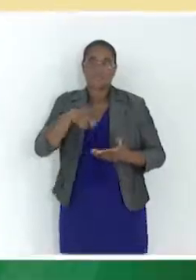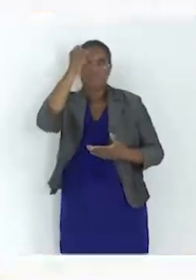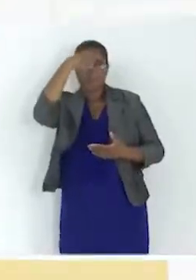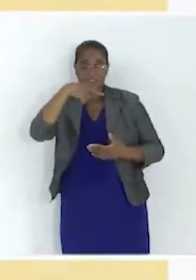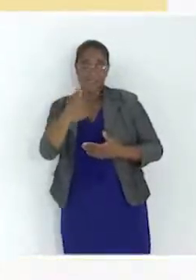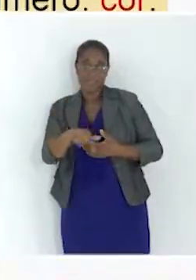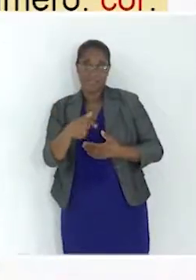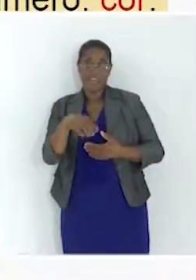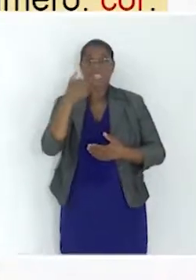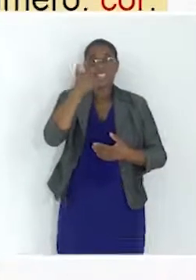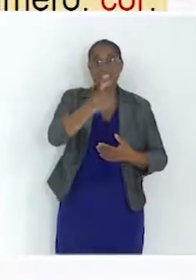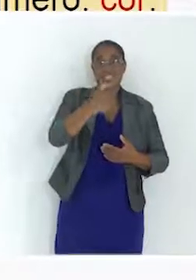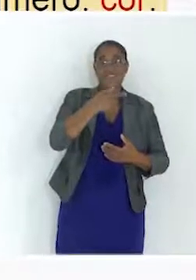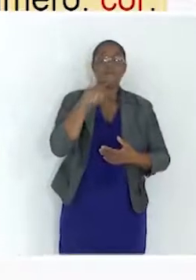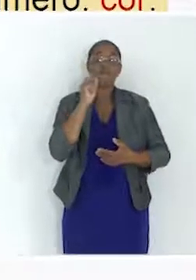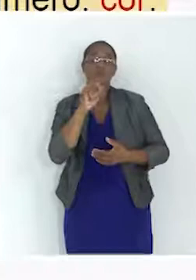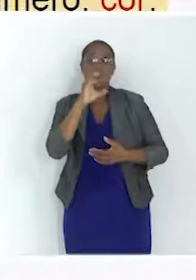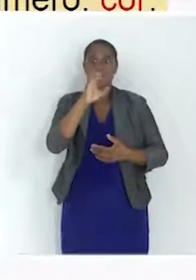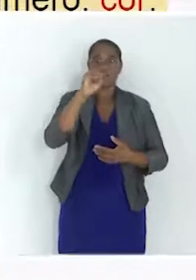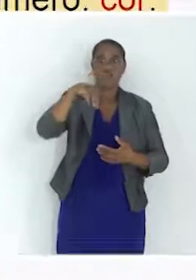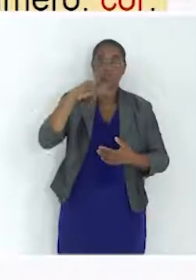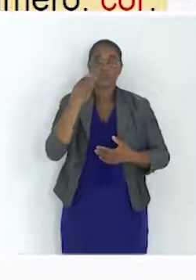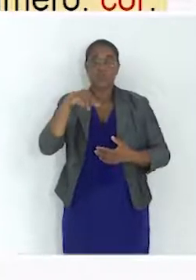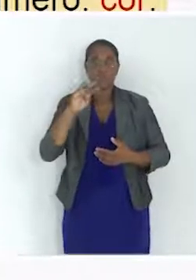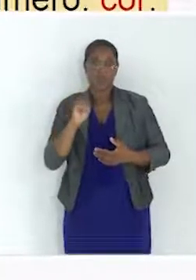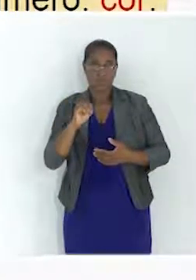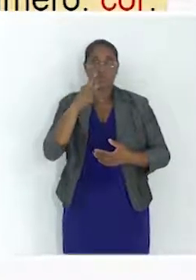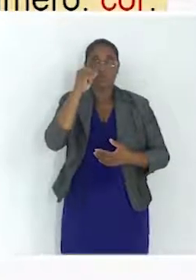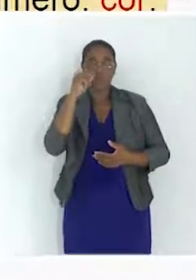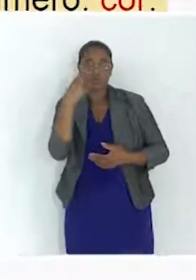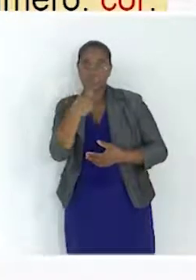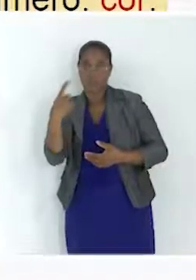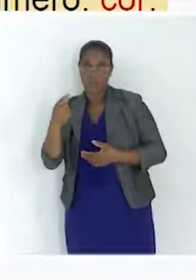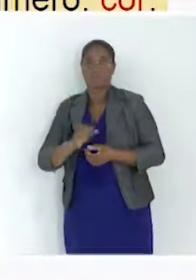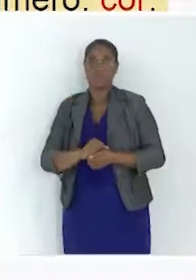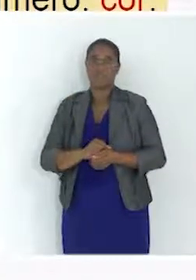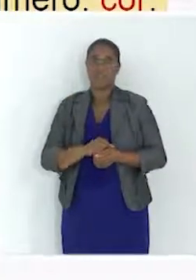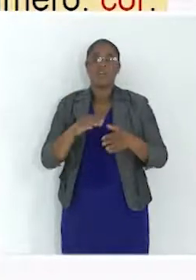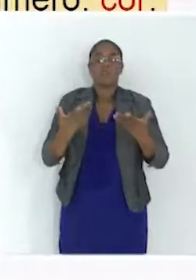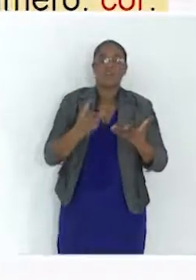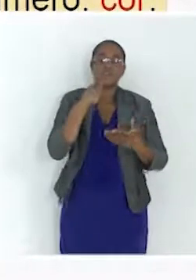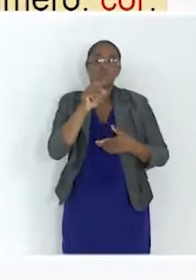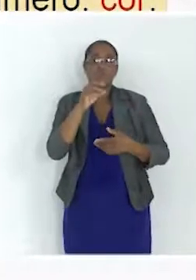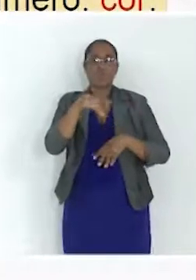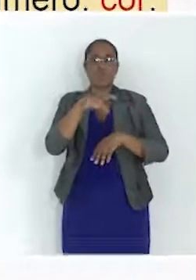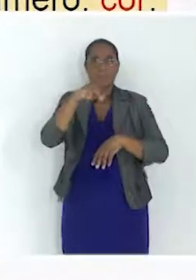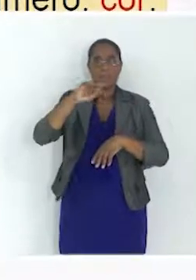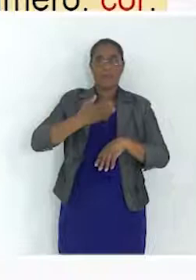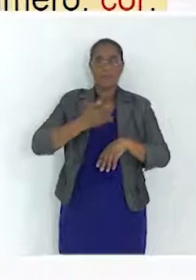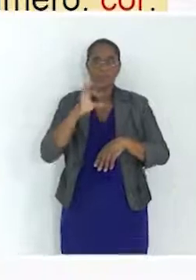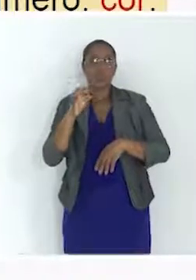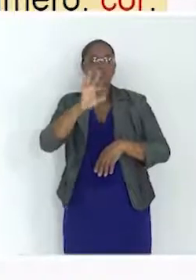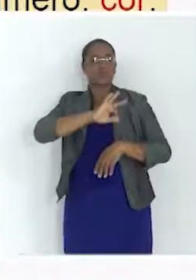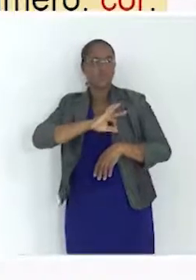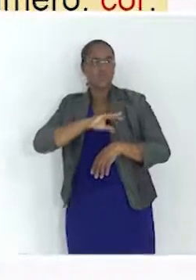no masculino singular. Quais são esses nomes? Médico, senhor, doutor, estômago